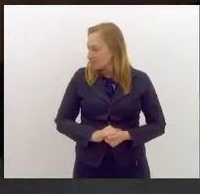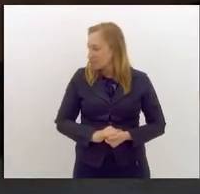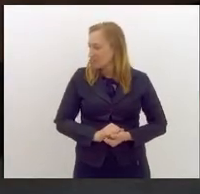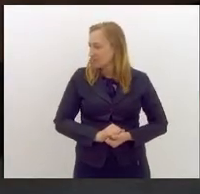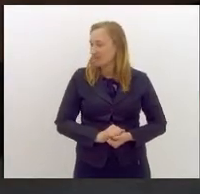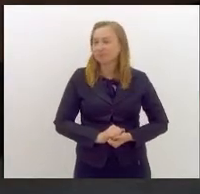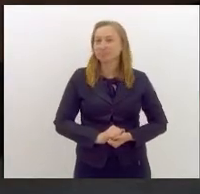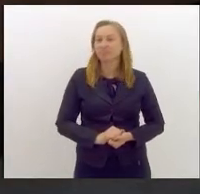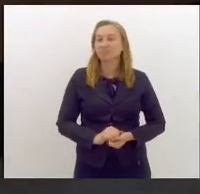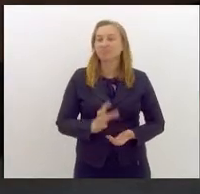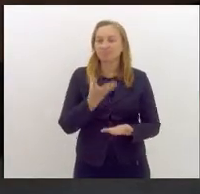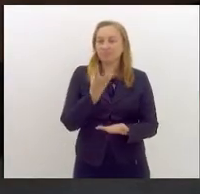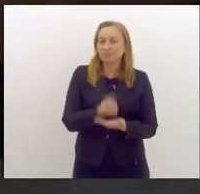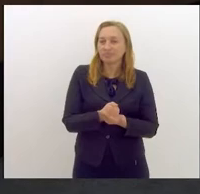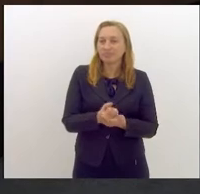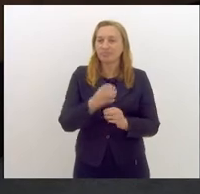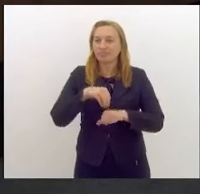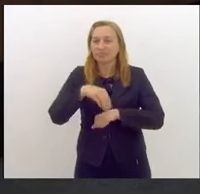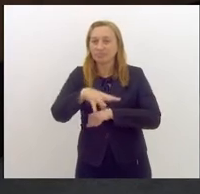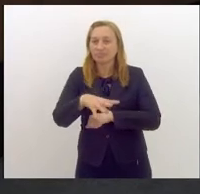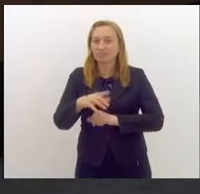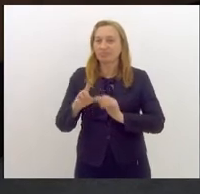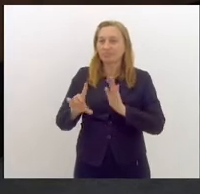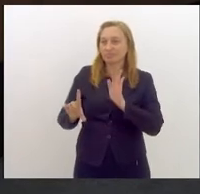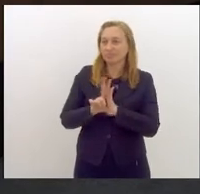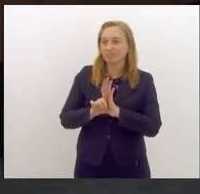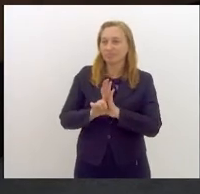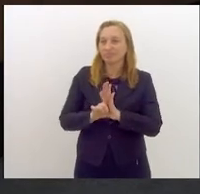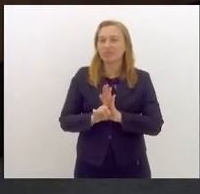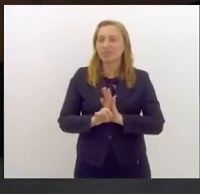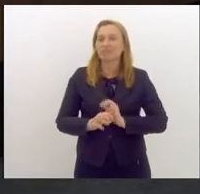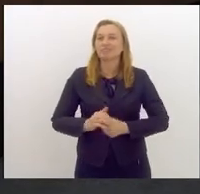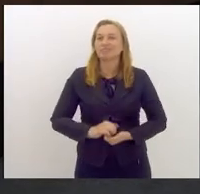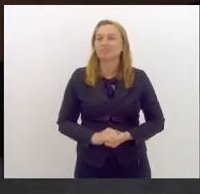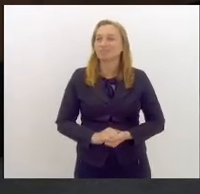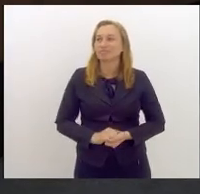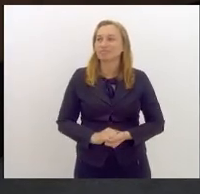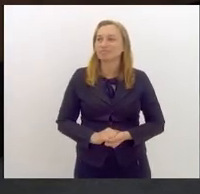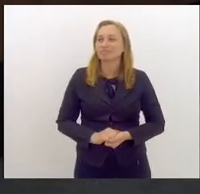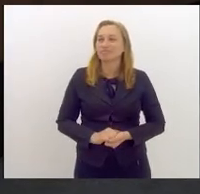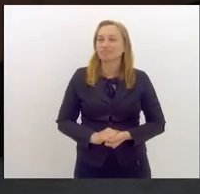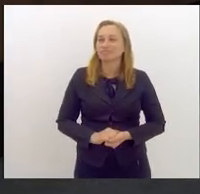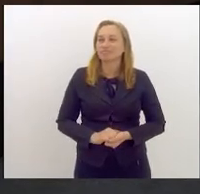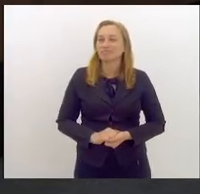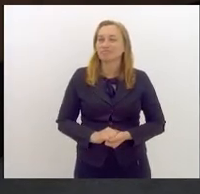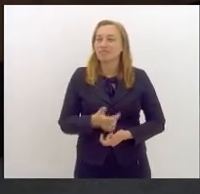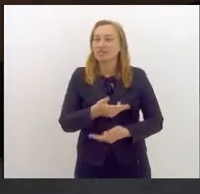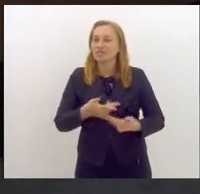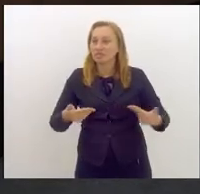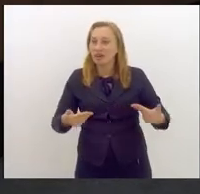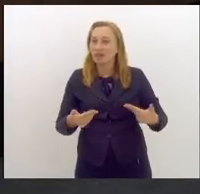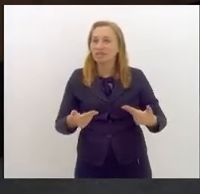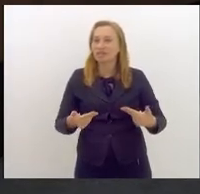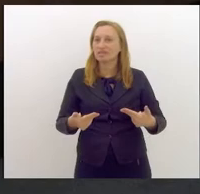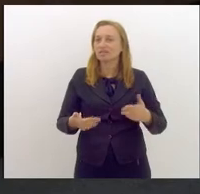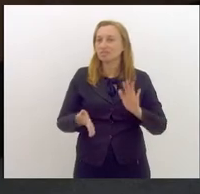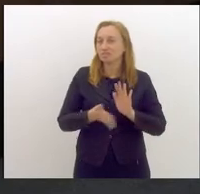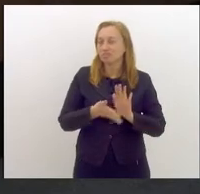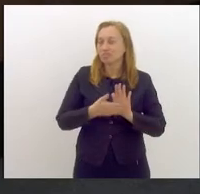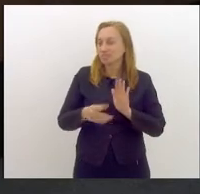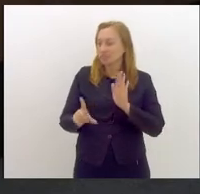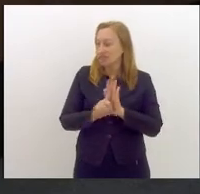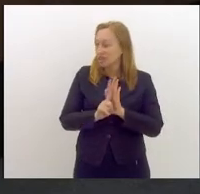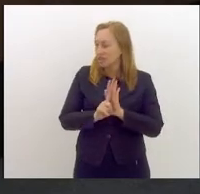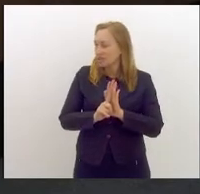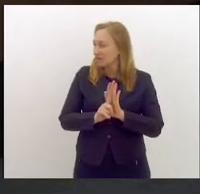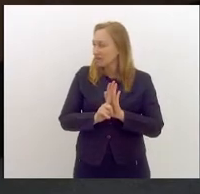o registro esta indicação Legislativa é um é uma das várias proposições legislativas que decorrem